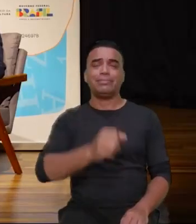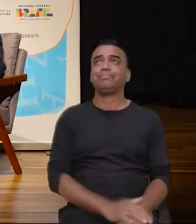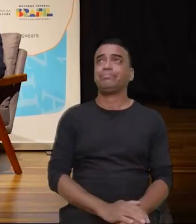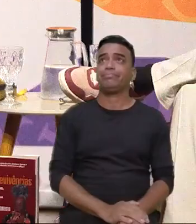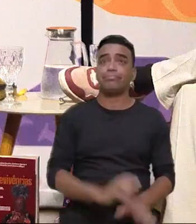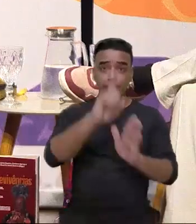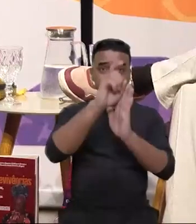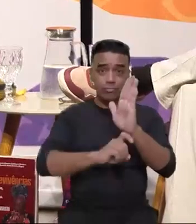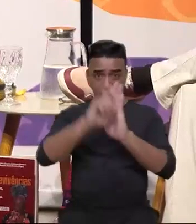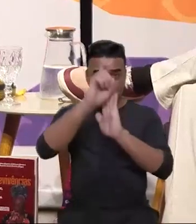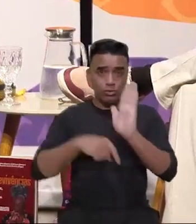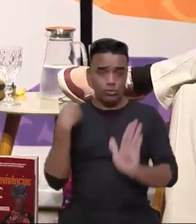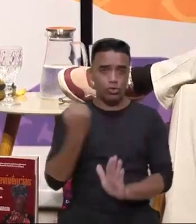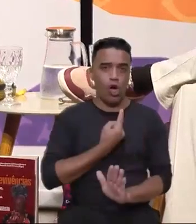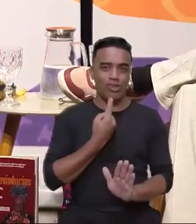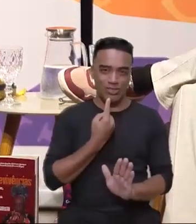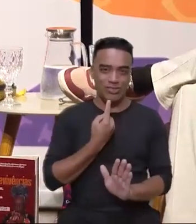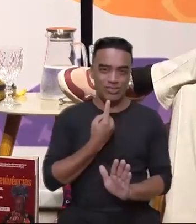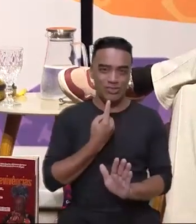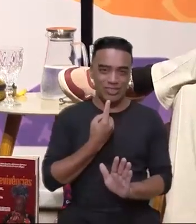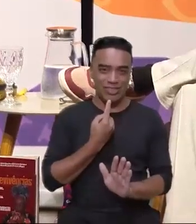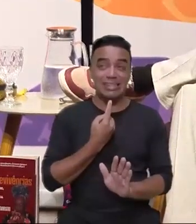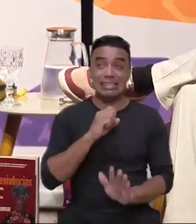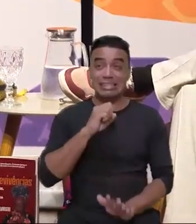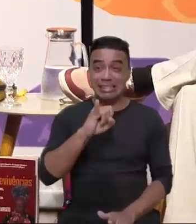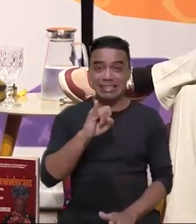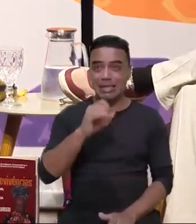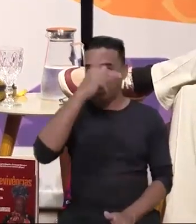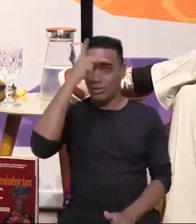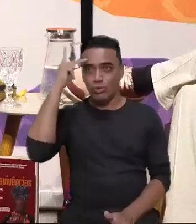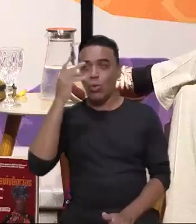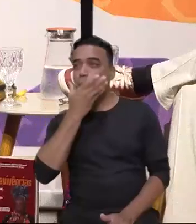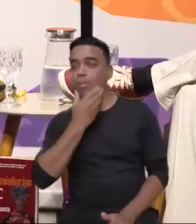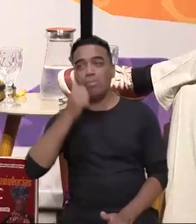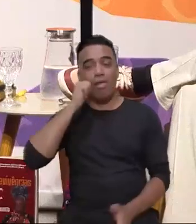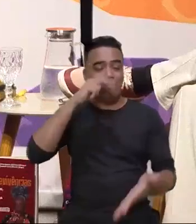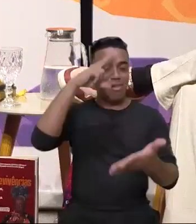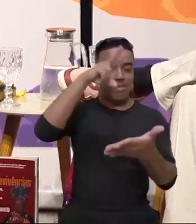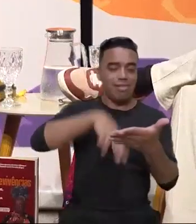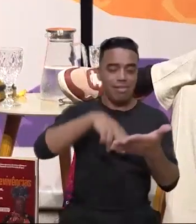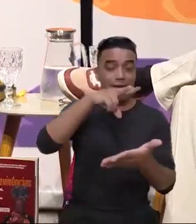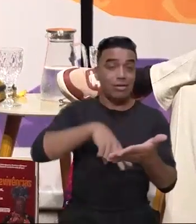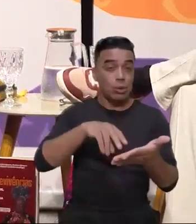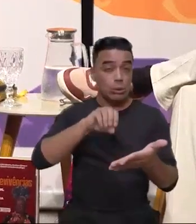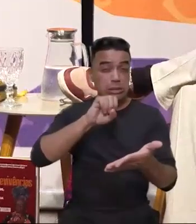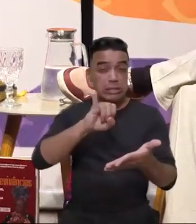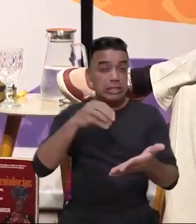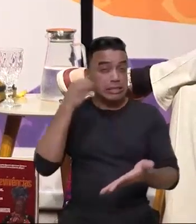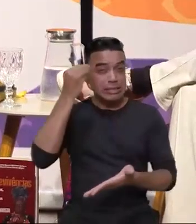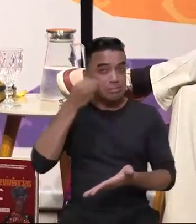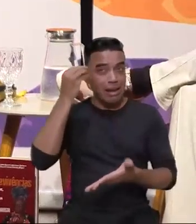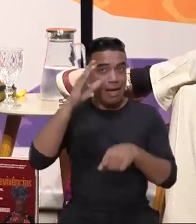Determinar os textos nossos, se o leitor ou a leitora tiver